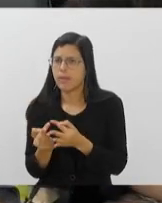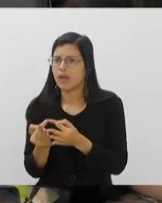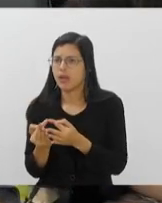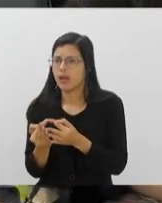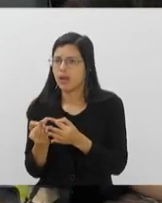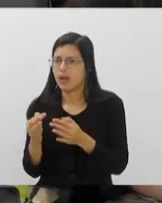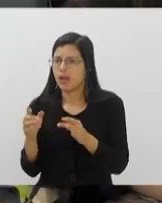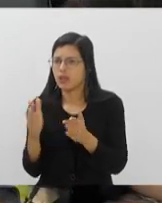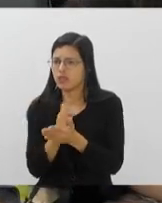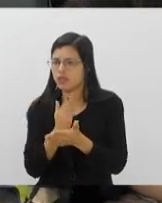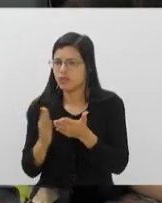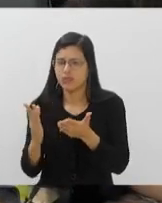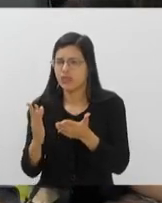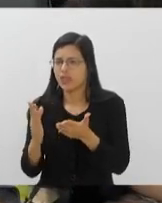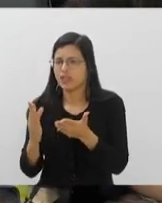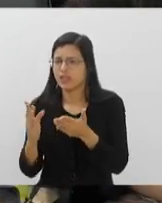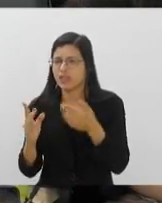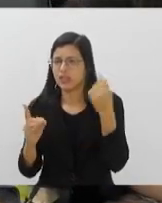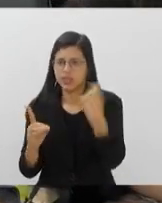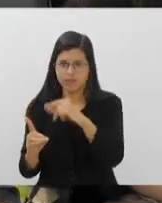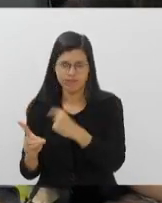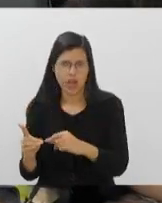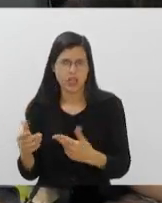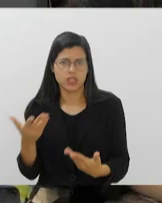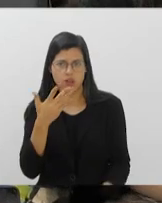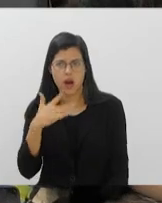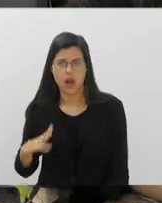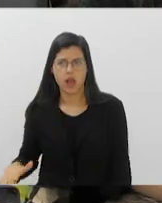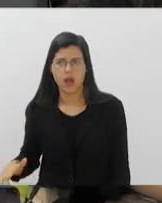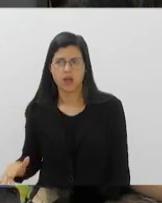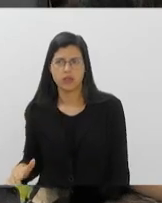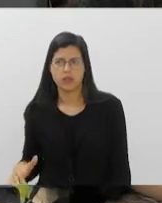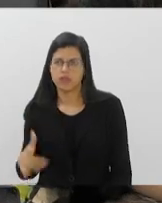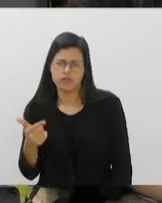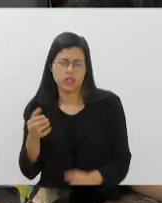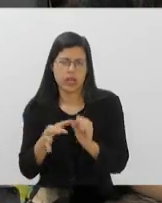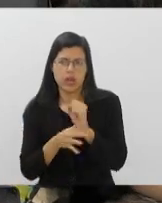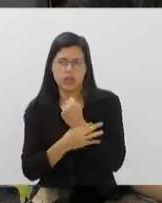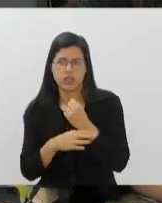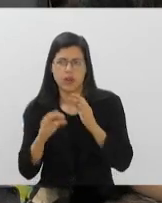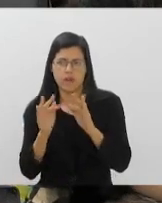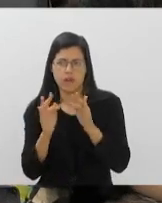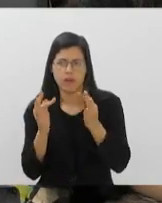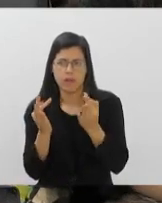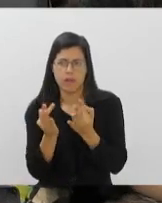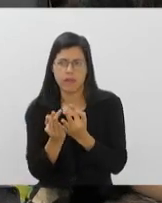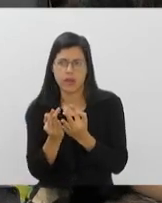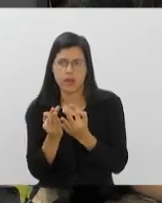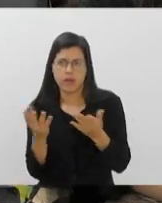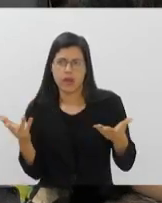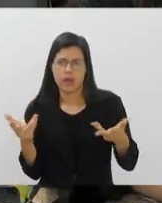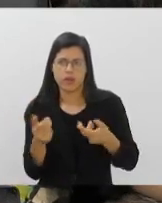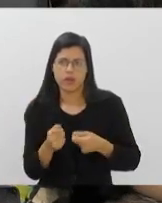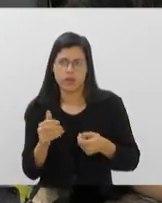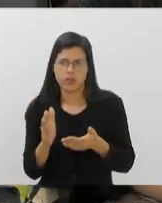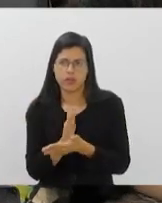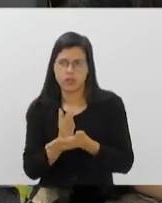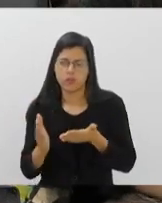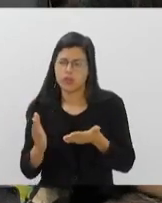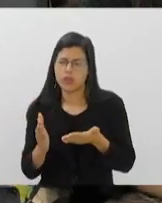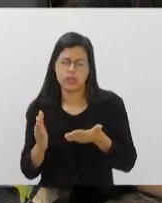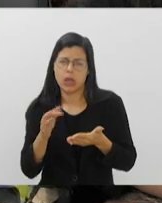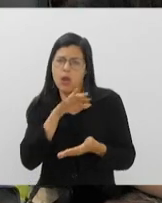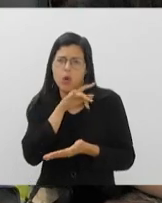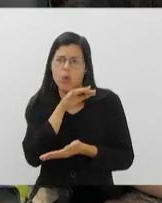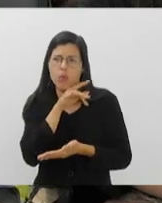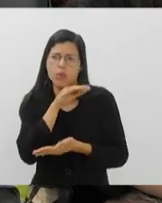gente não tem garantia de nada a família é maravilhosa mas também é às vezes é o pior dos Mundos depende